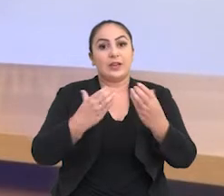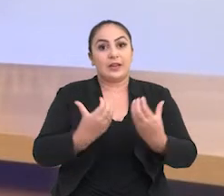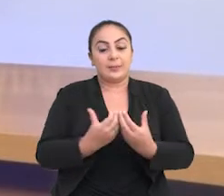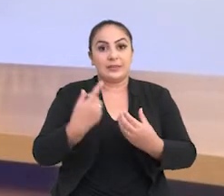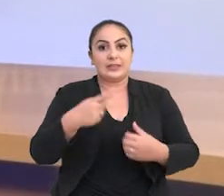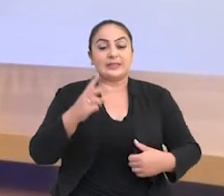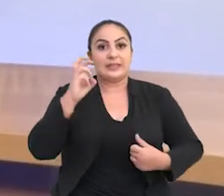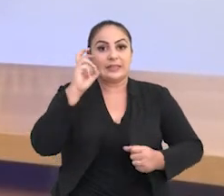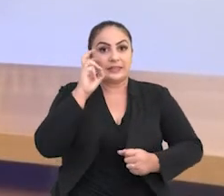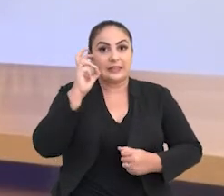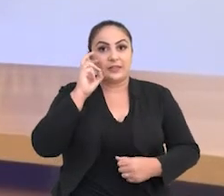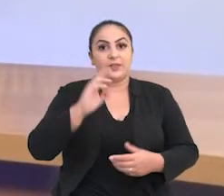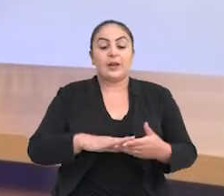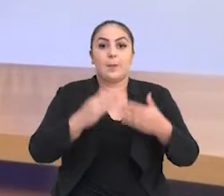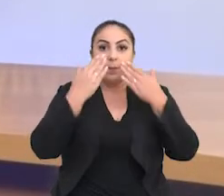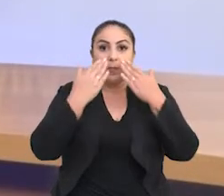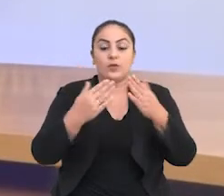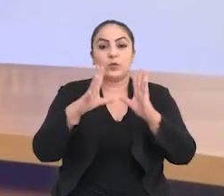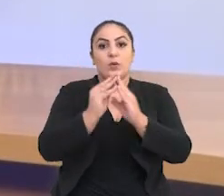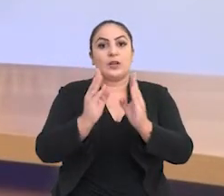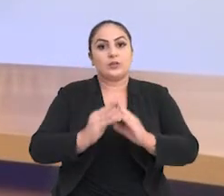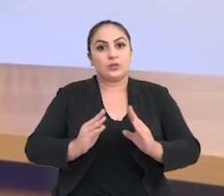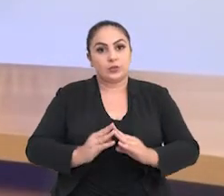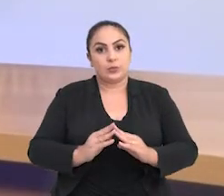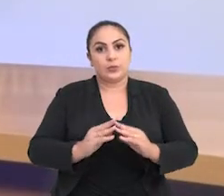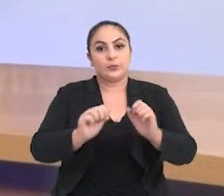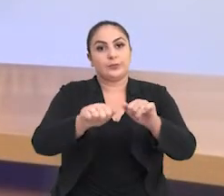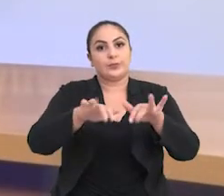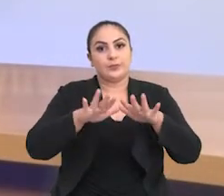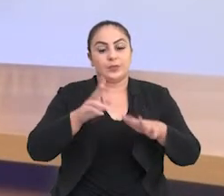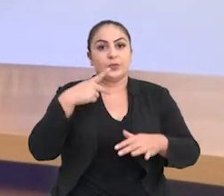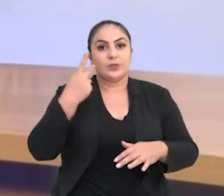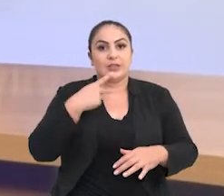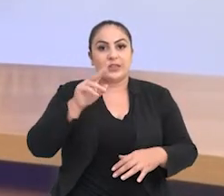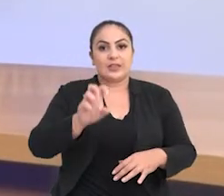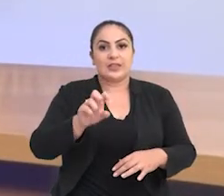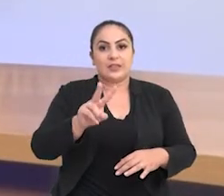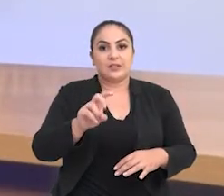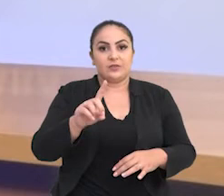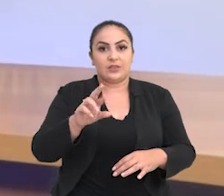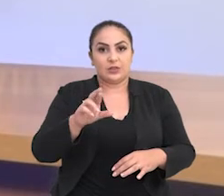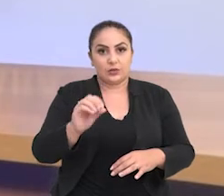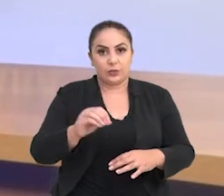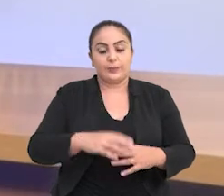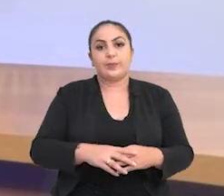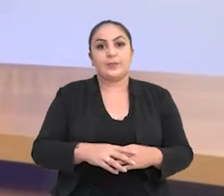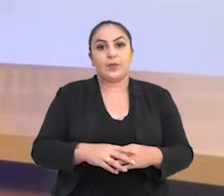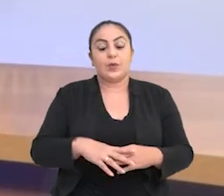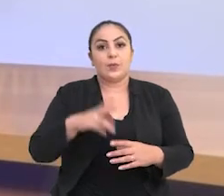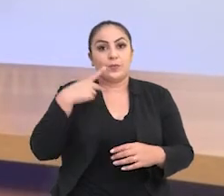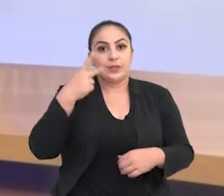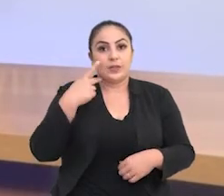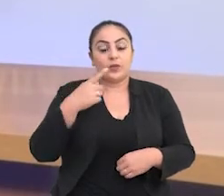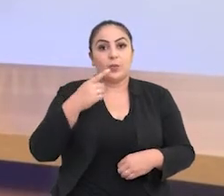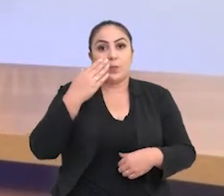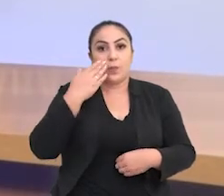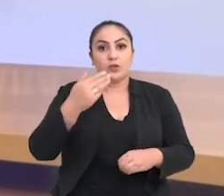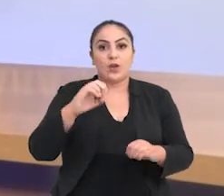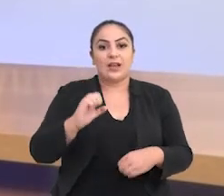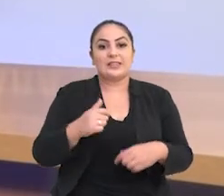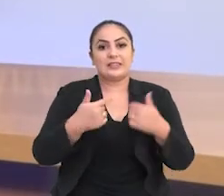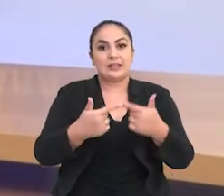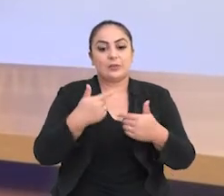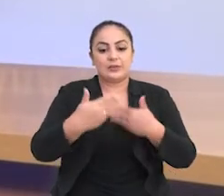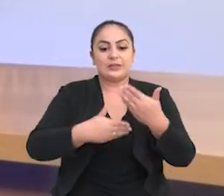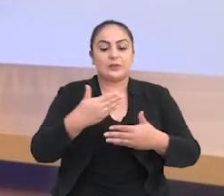O Jornal da Câmara desta quinta-feira apresenta um resumo do grande expediente do vereador Evandro Meirelles. O parlamentar